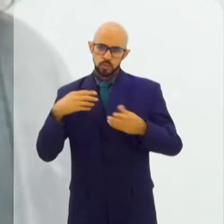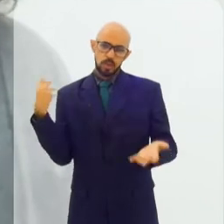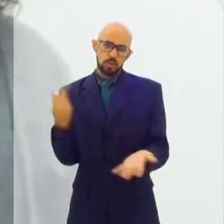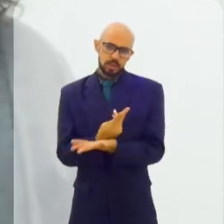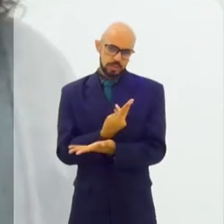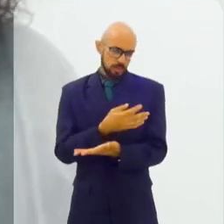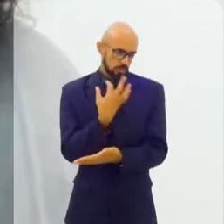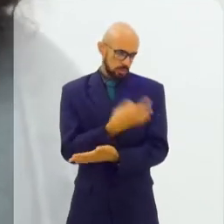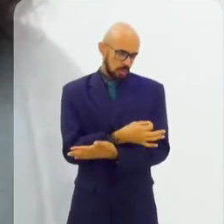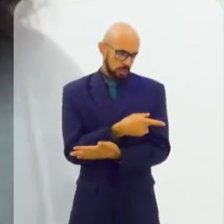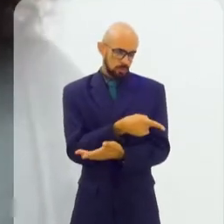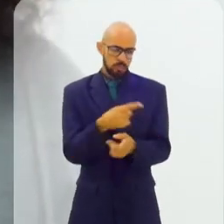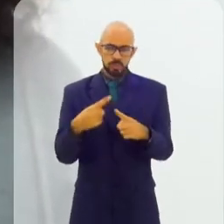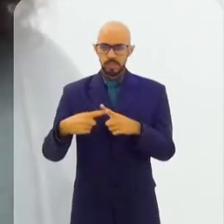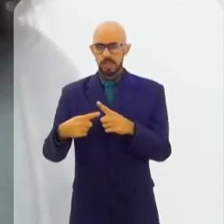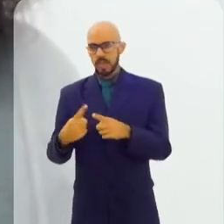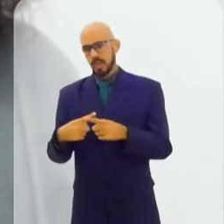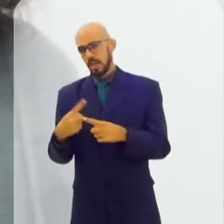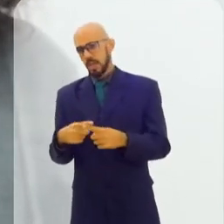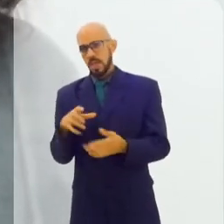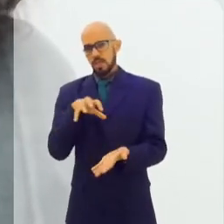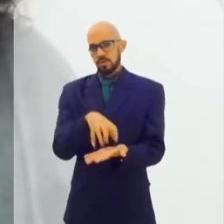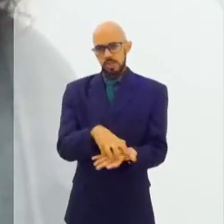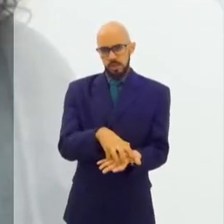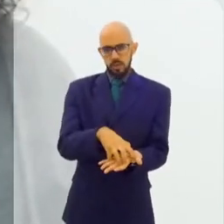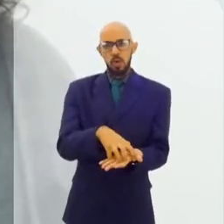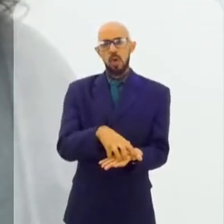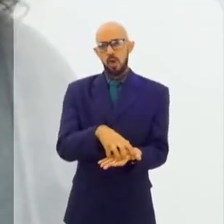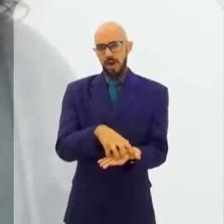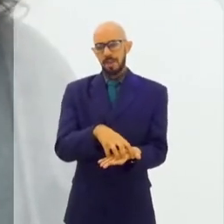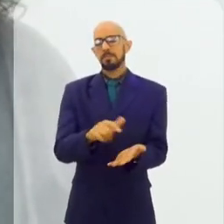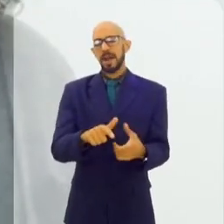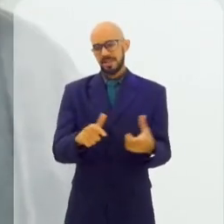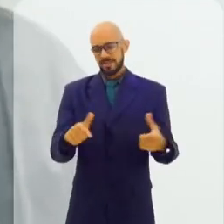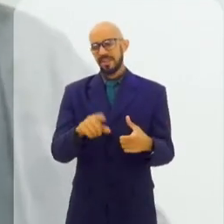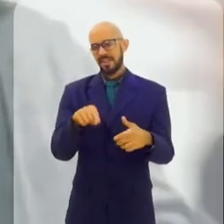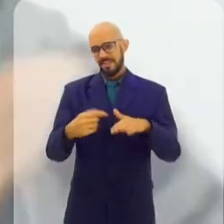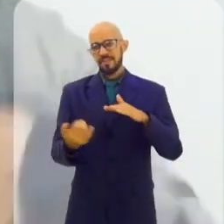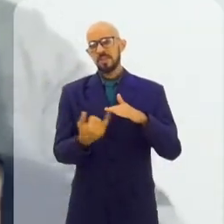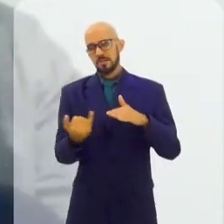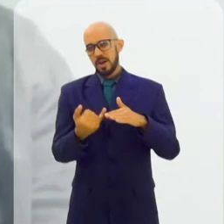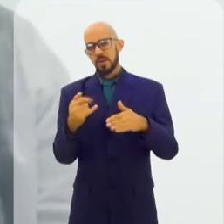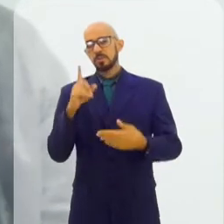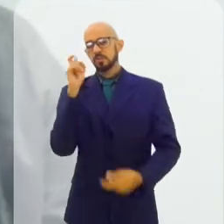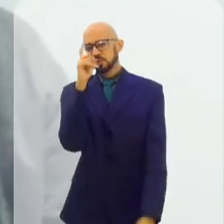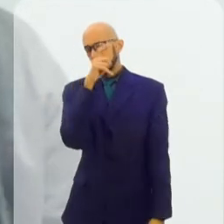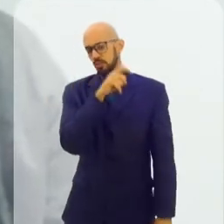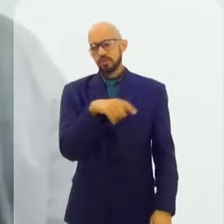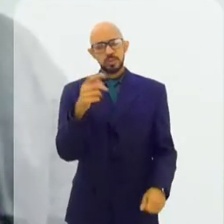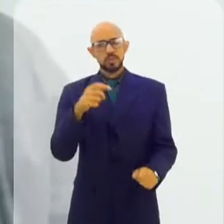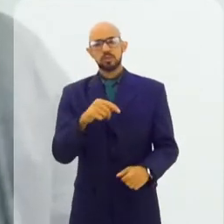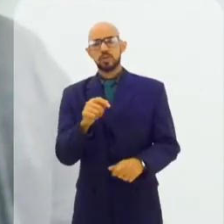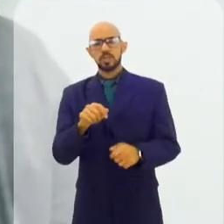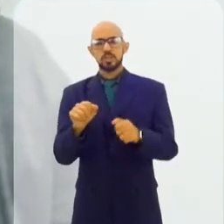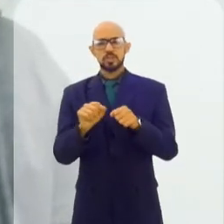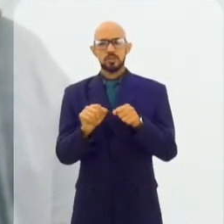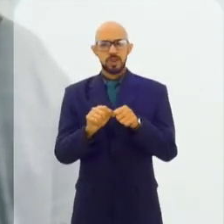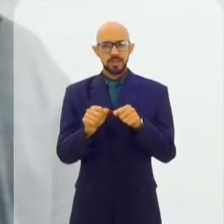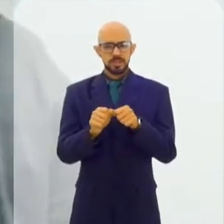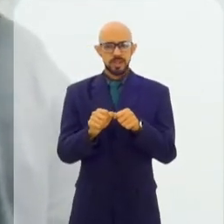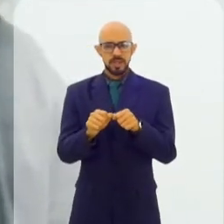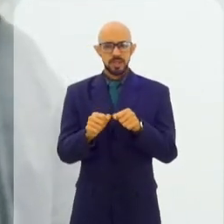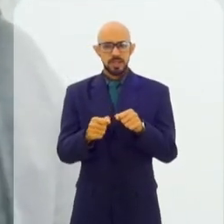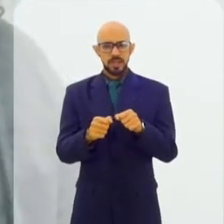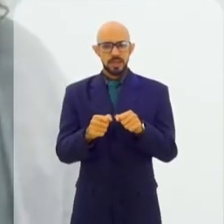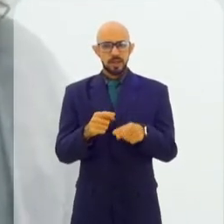visto. E muito desse setor, né, criativo é informal. Então, é muito difícil colocá-los dentro desse